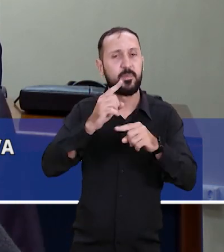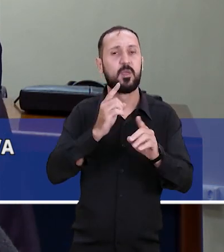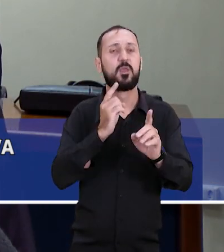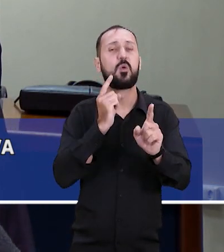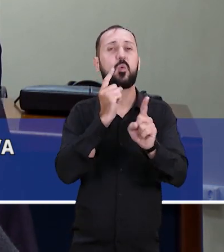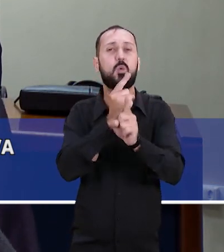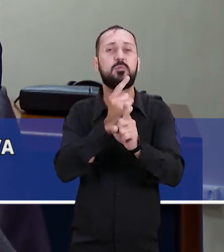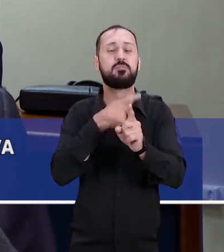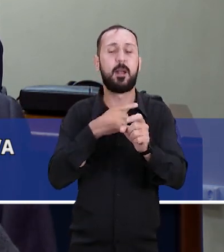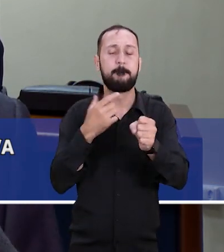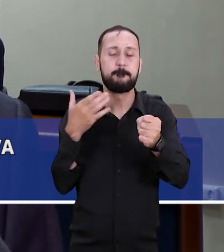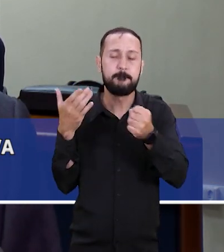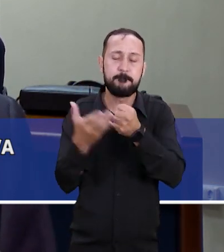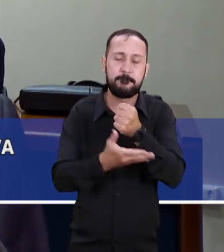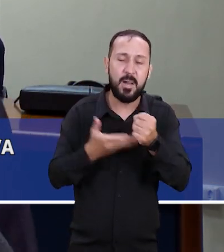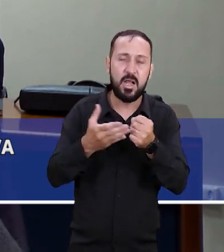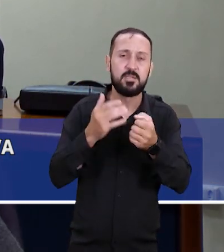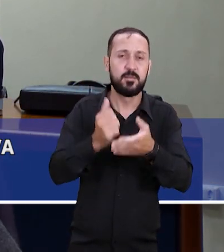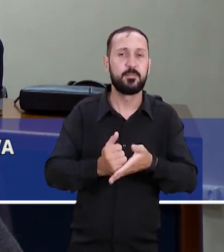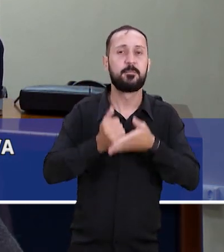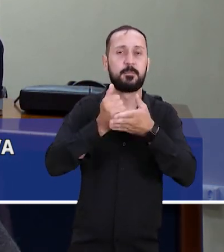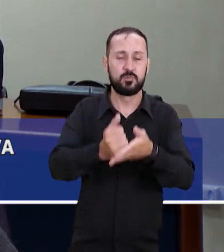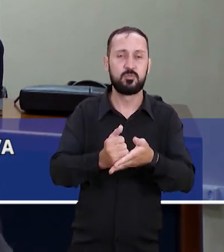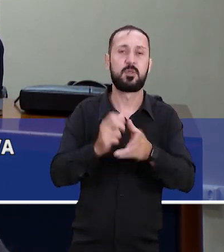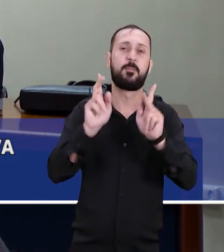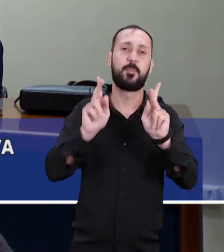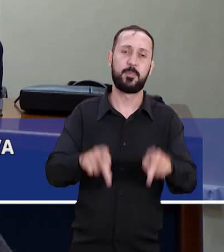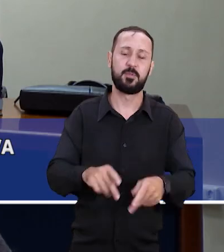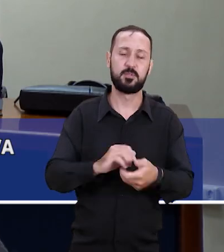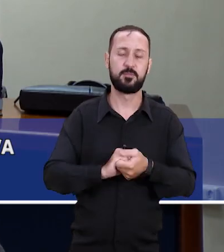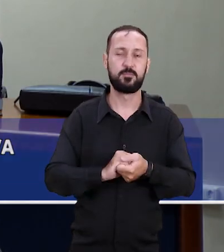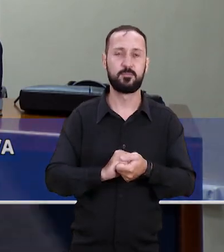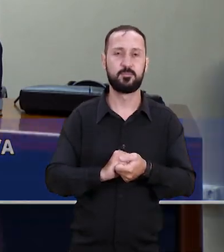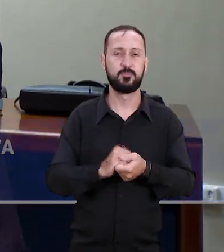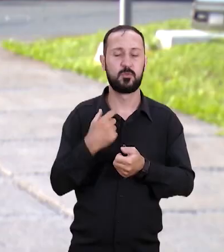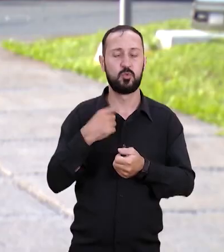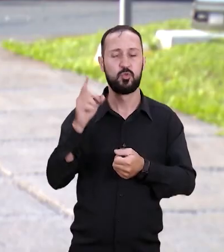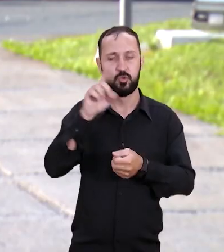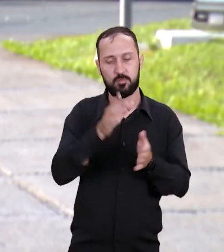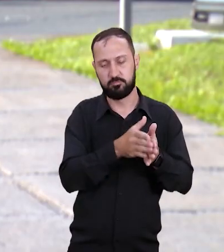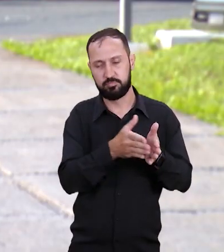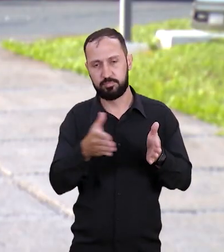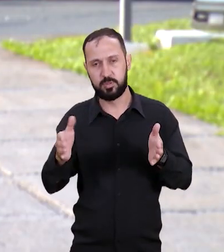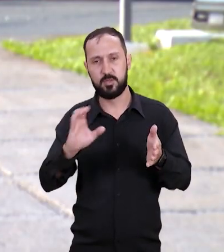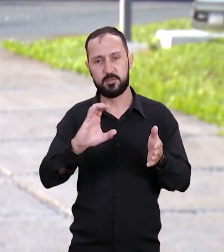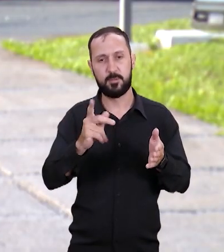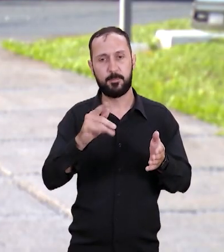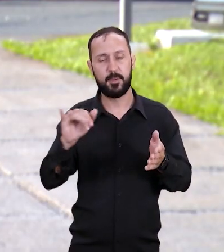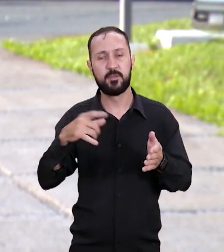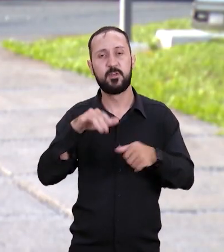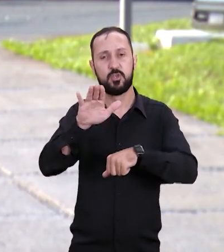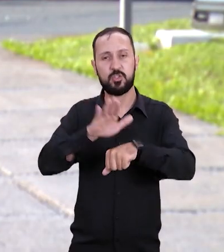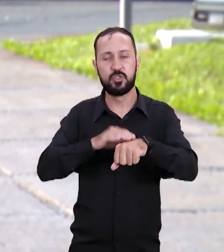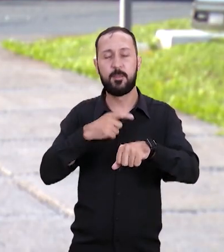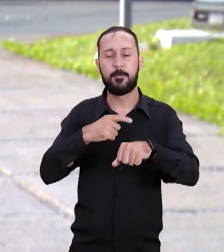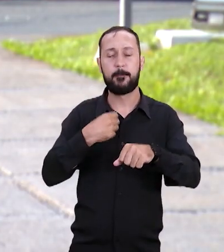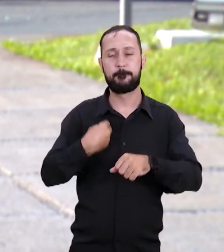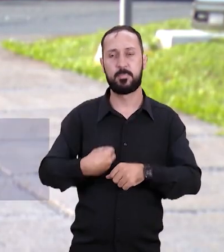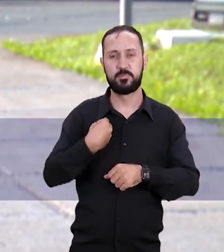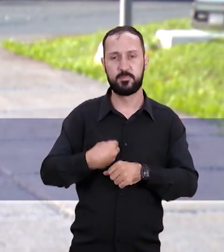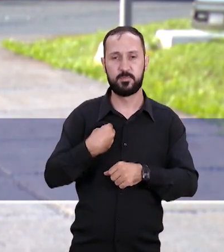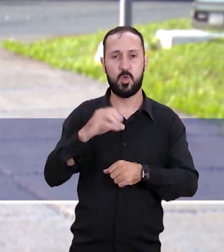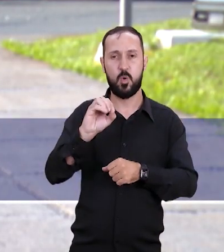para avançar e encontrar fundamentos que consiga trazer benefícios para a população. Nos próximos dias, a CPI da Energisa vai